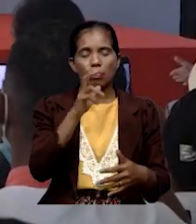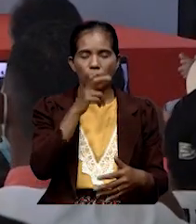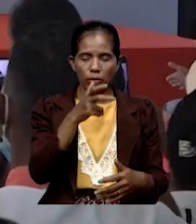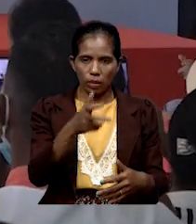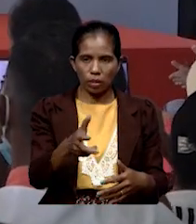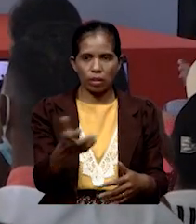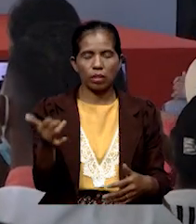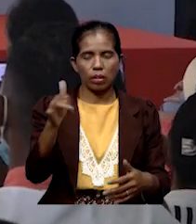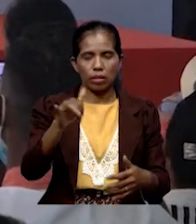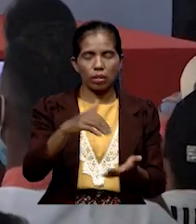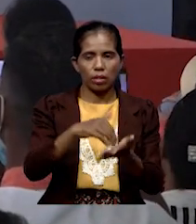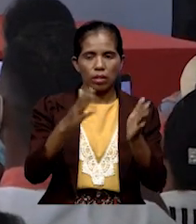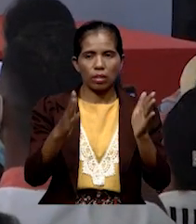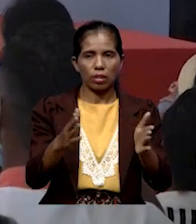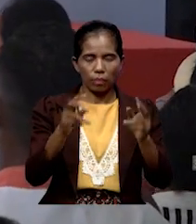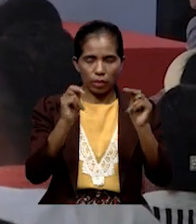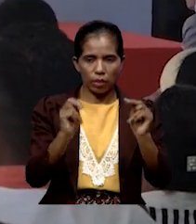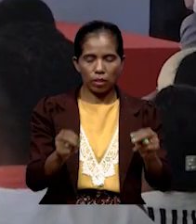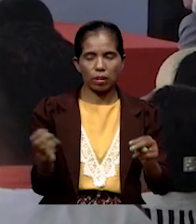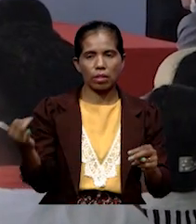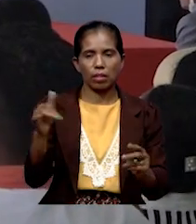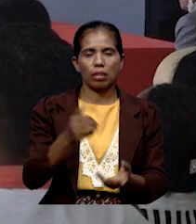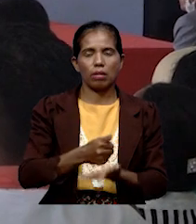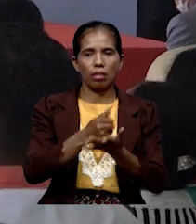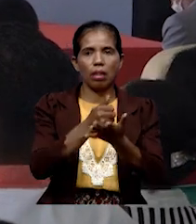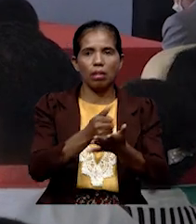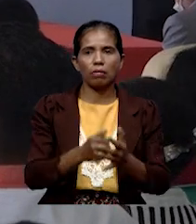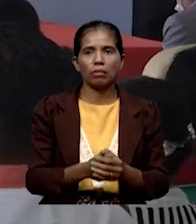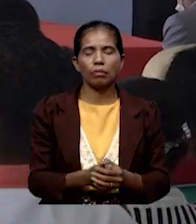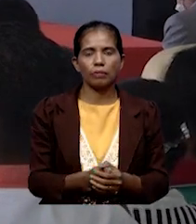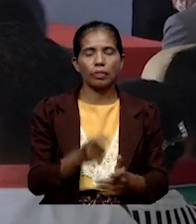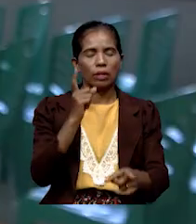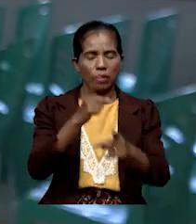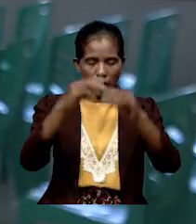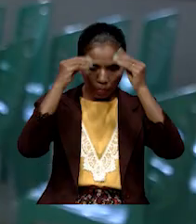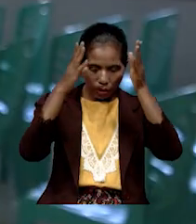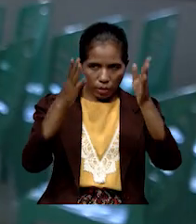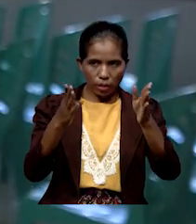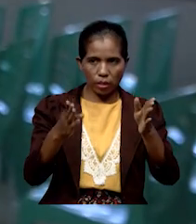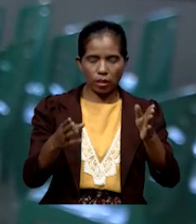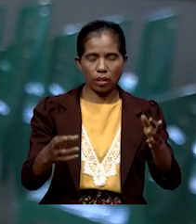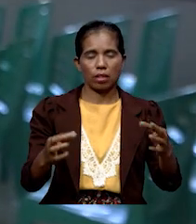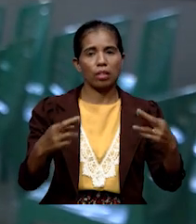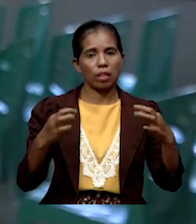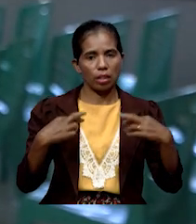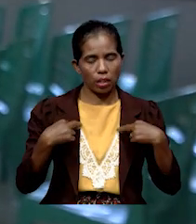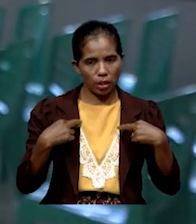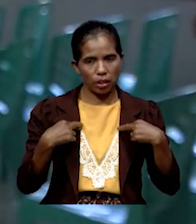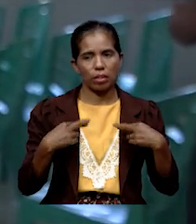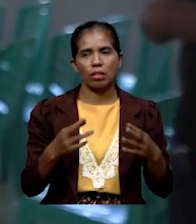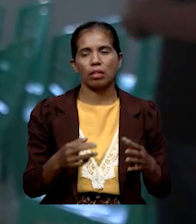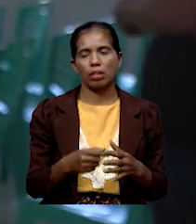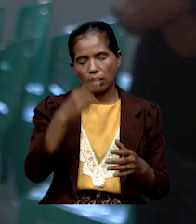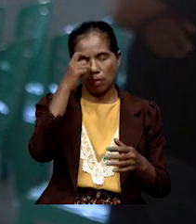aluno sira nebe mak precisa sira netolong. Lolos ne mistri sira reformona, depende ba idade. Tamba ema fong